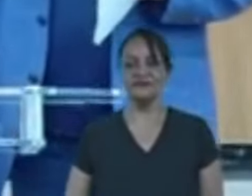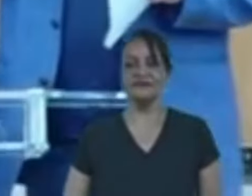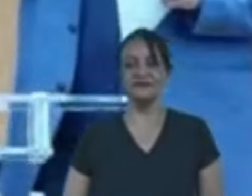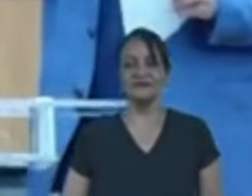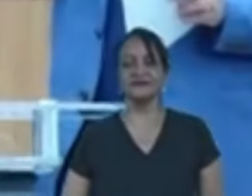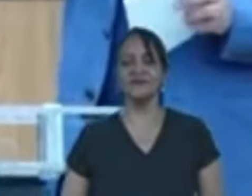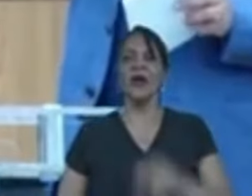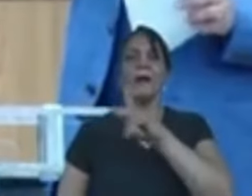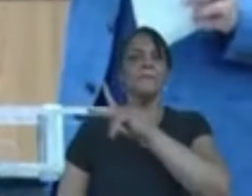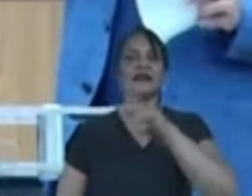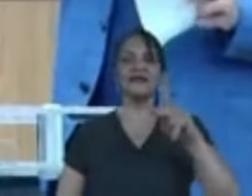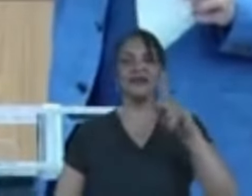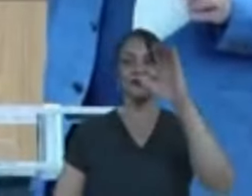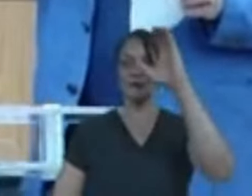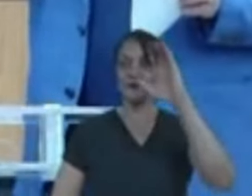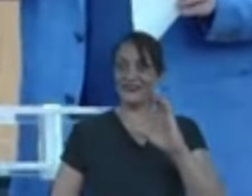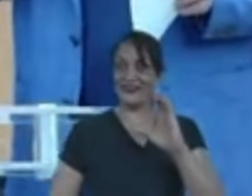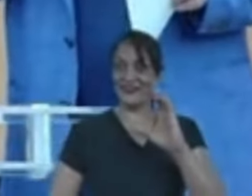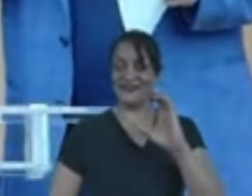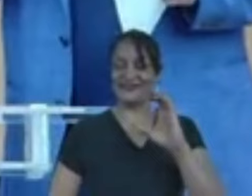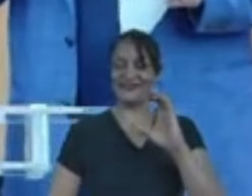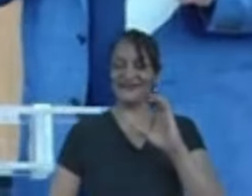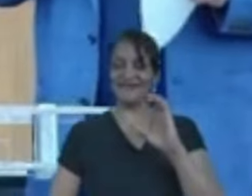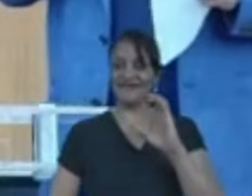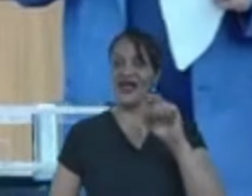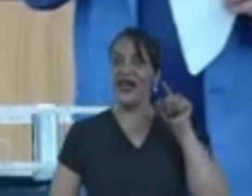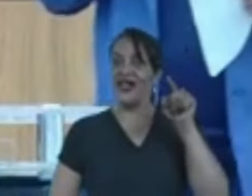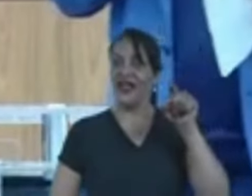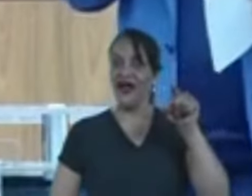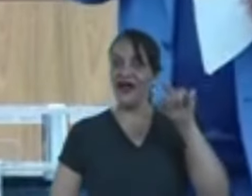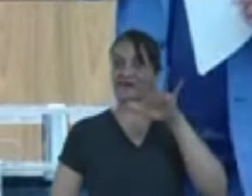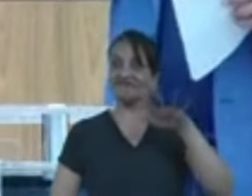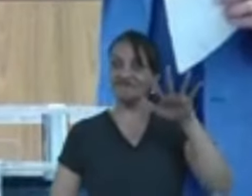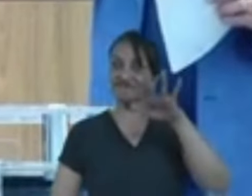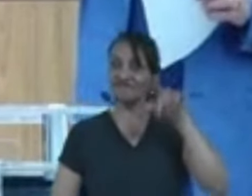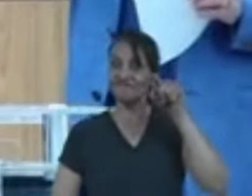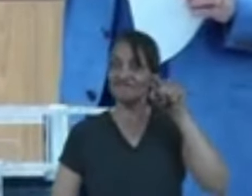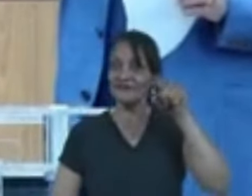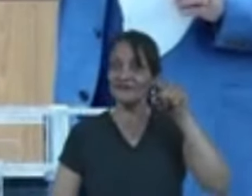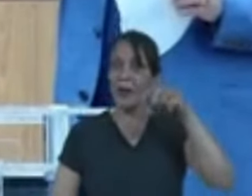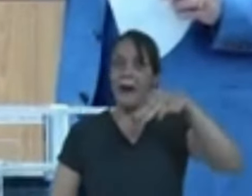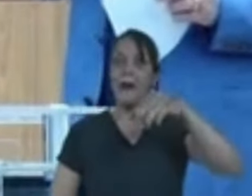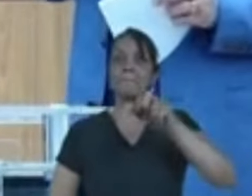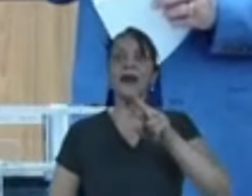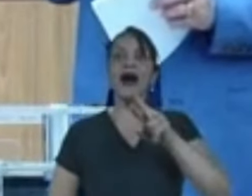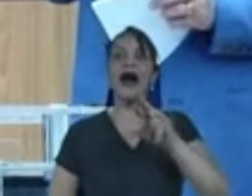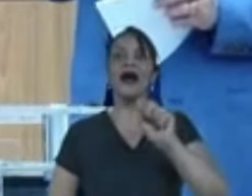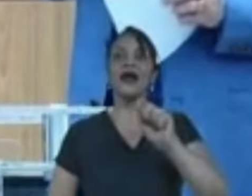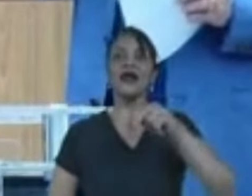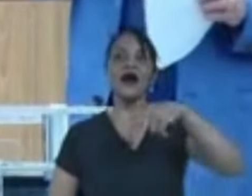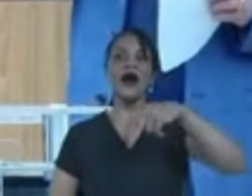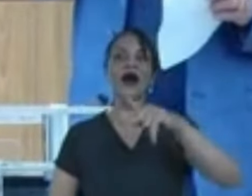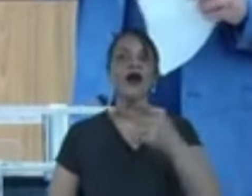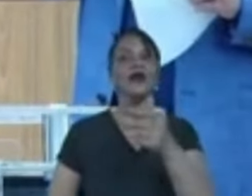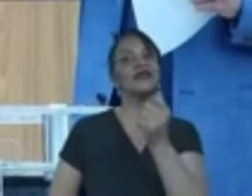Nosso presidente do conselho lá no Maranhão, né? Não é isso?